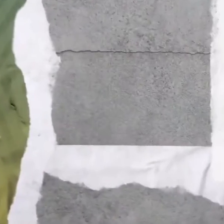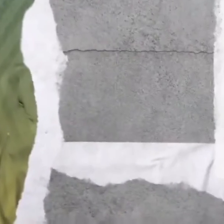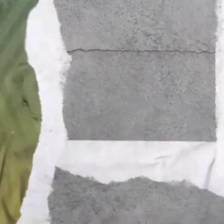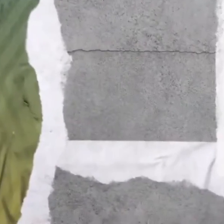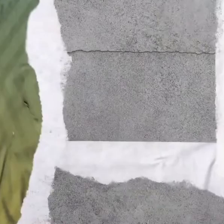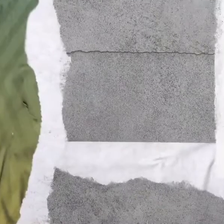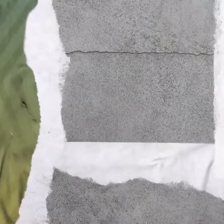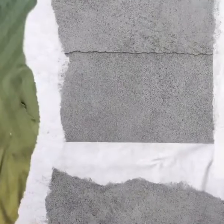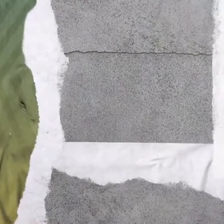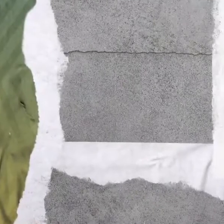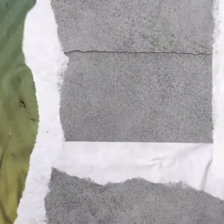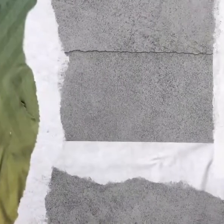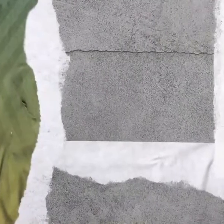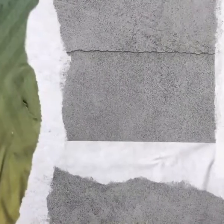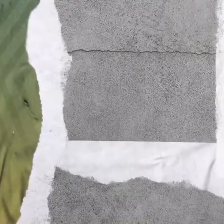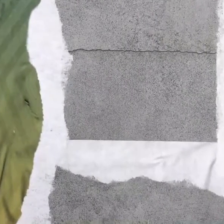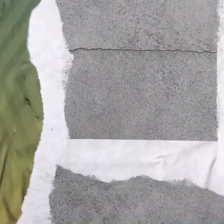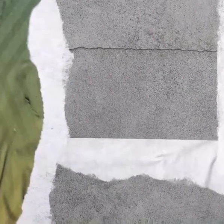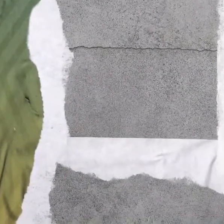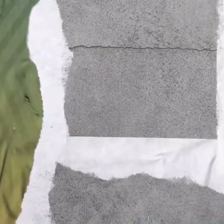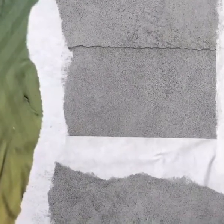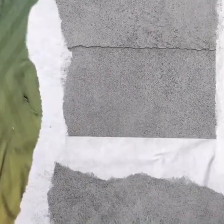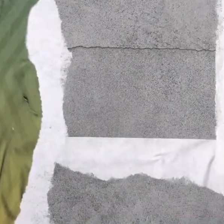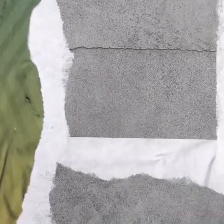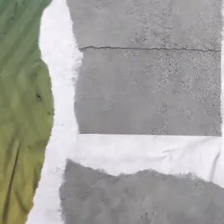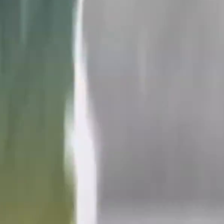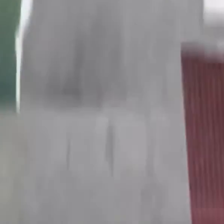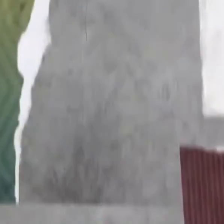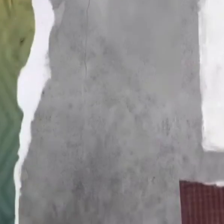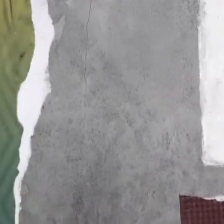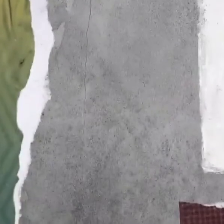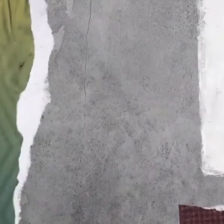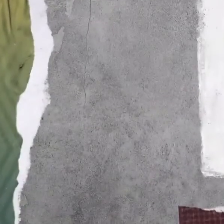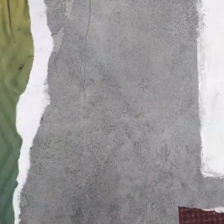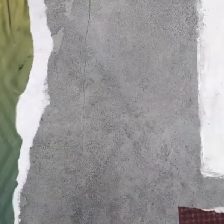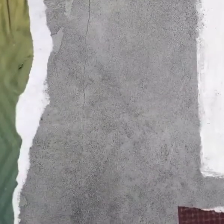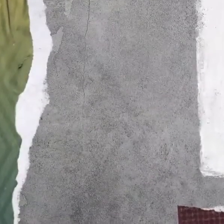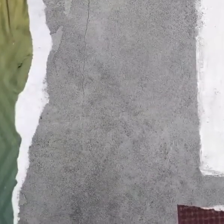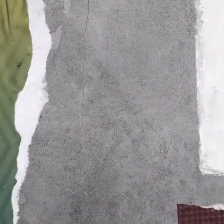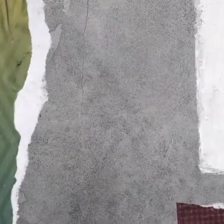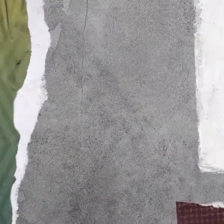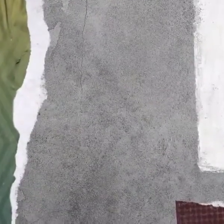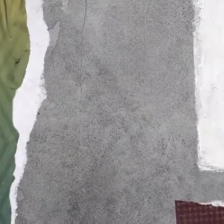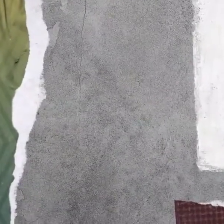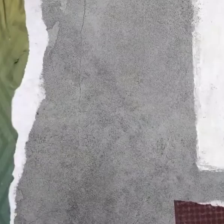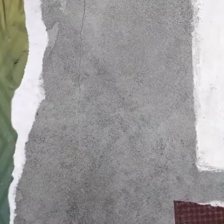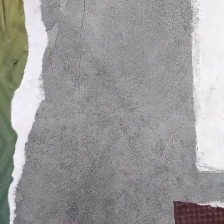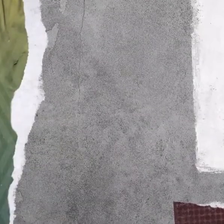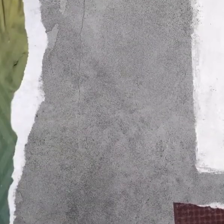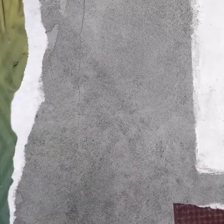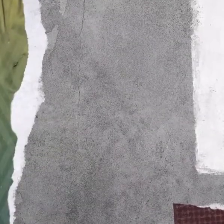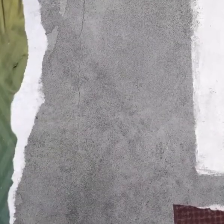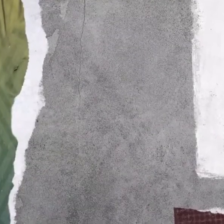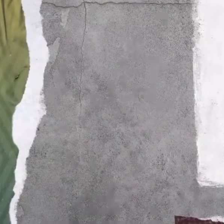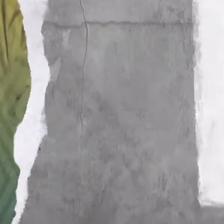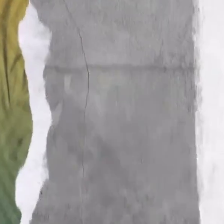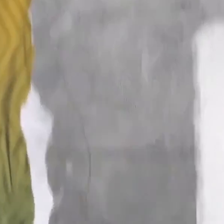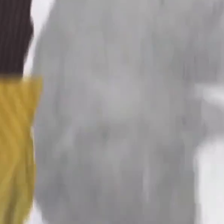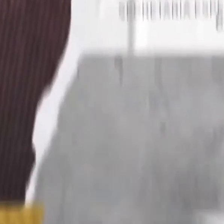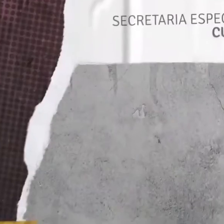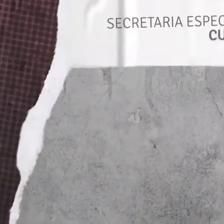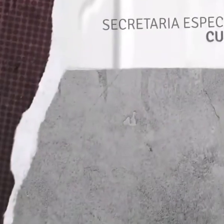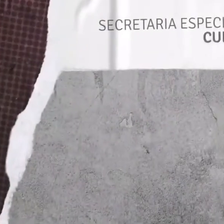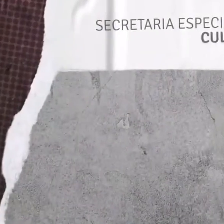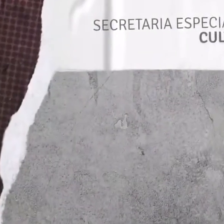IOCP. Realização Arte na Escola. Lei de Incentivo à Cultura. Acessibilidade BRDN.